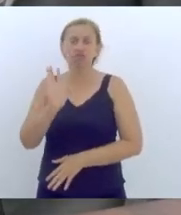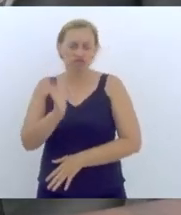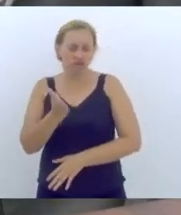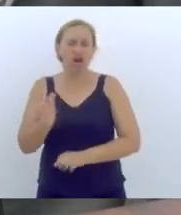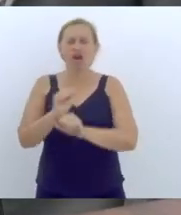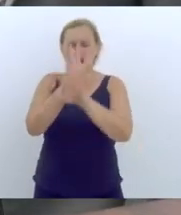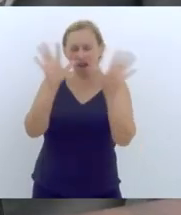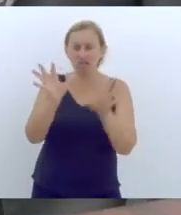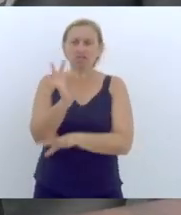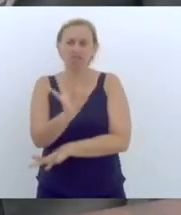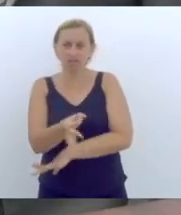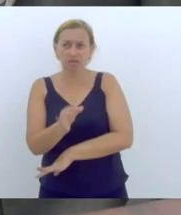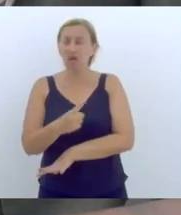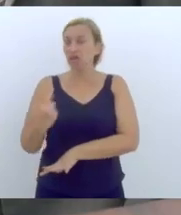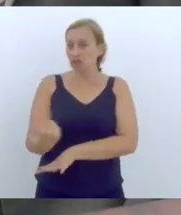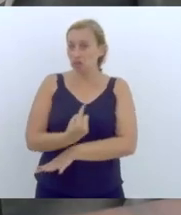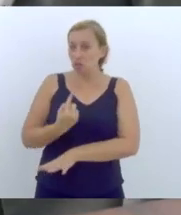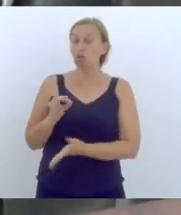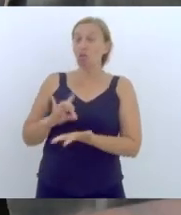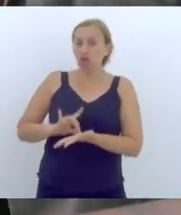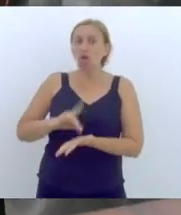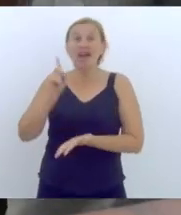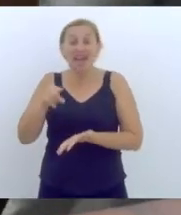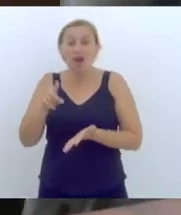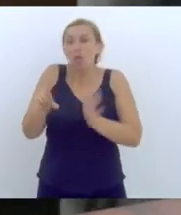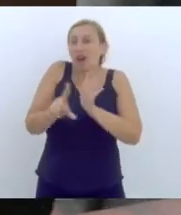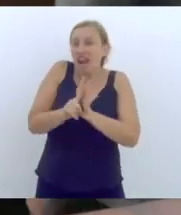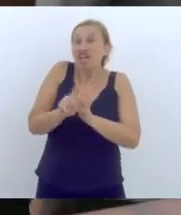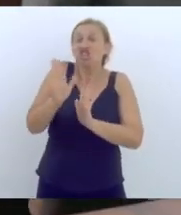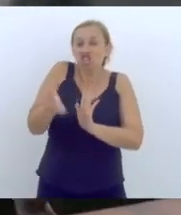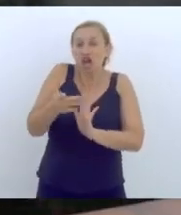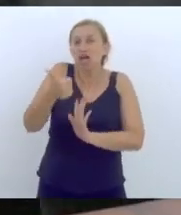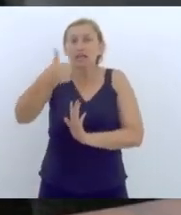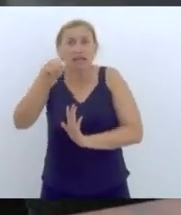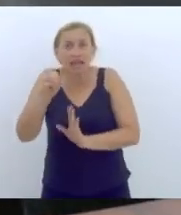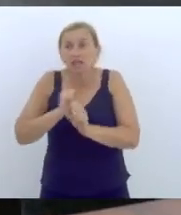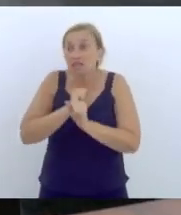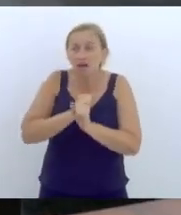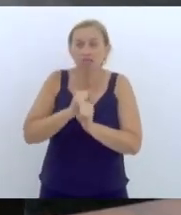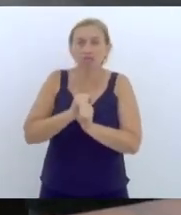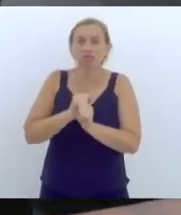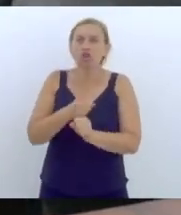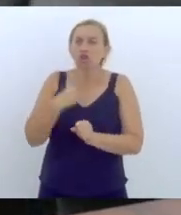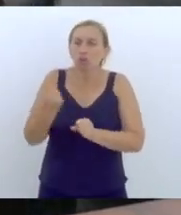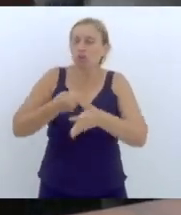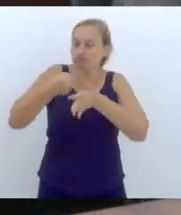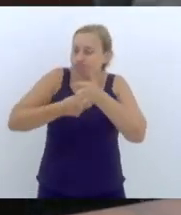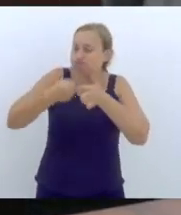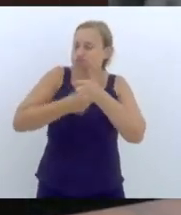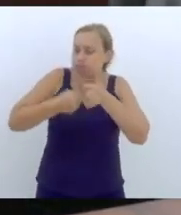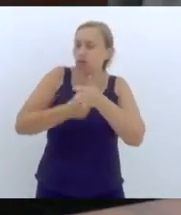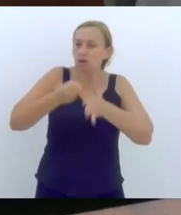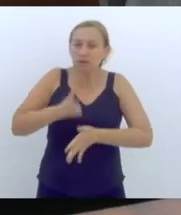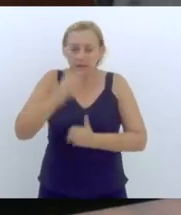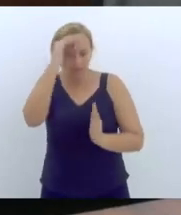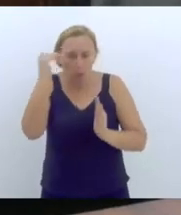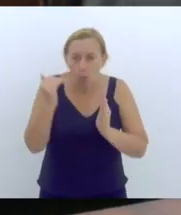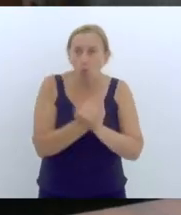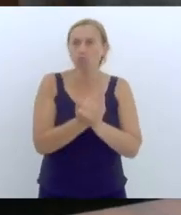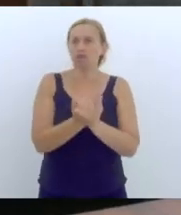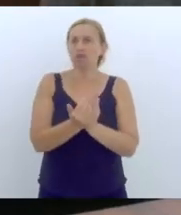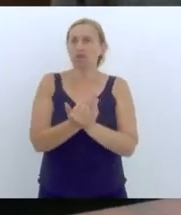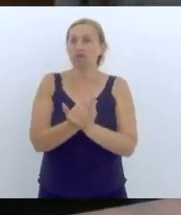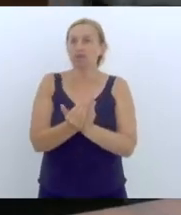claro, obviamente, na nossa original, que é uma lei que já tem 10 anos e nós brigamos sempre para ela ser cumprida.